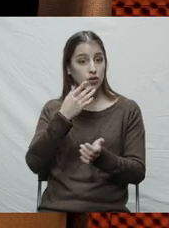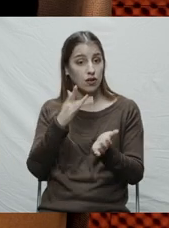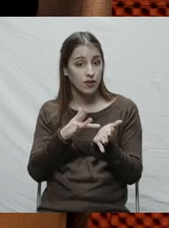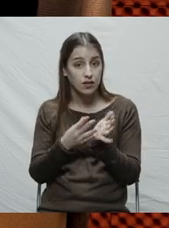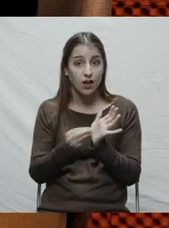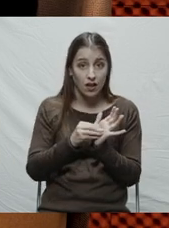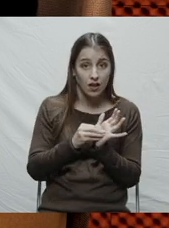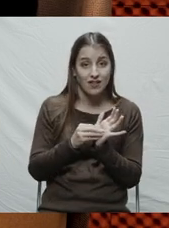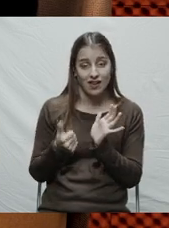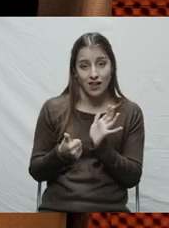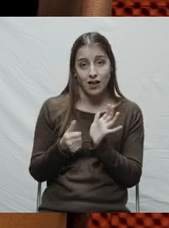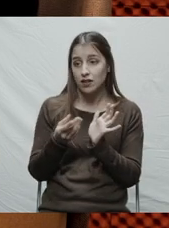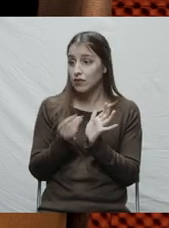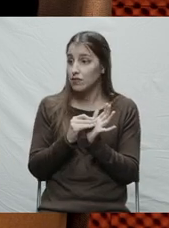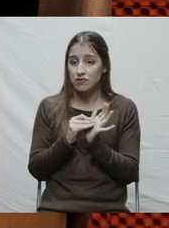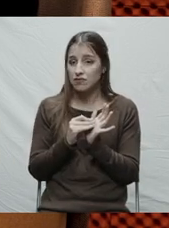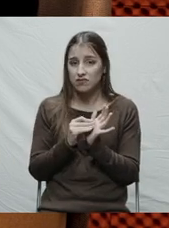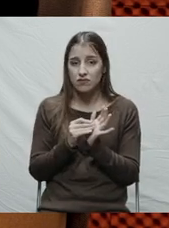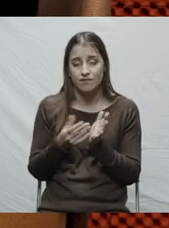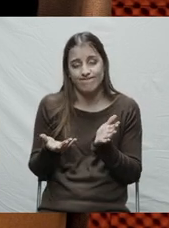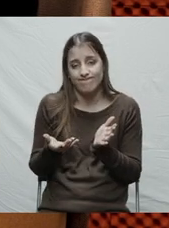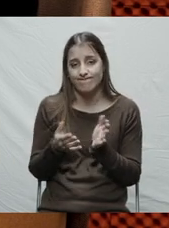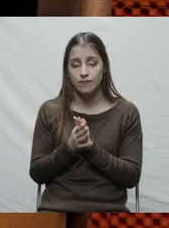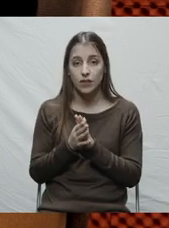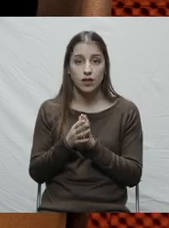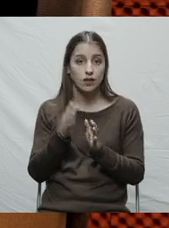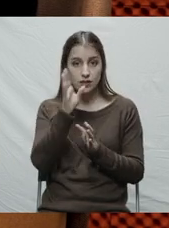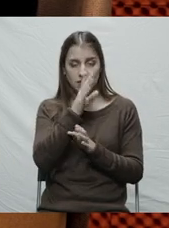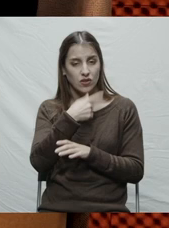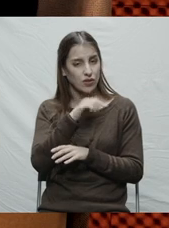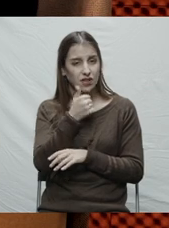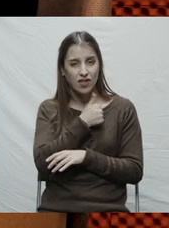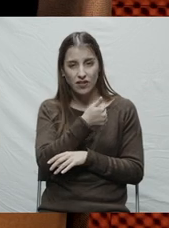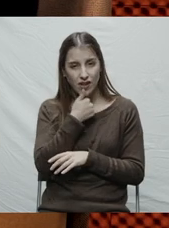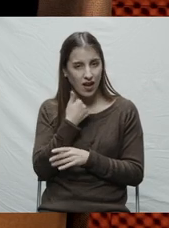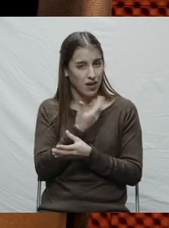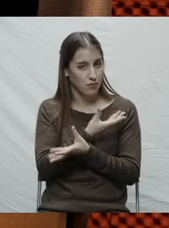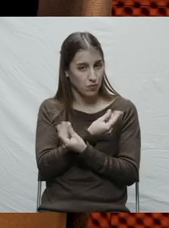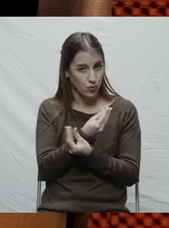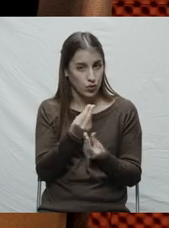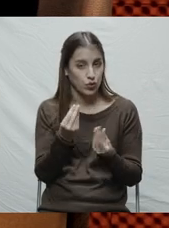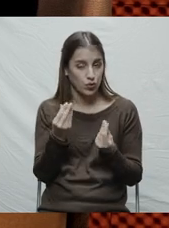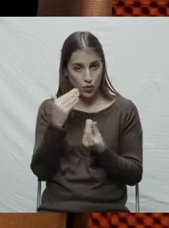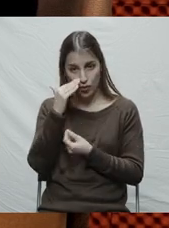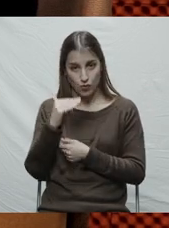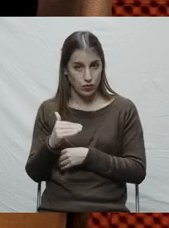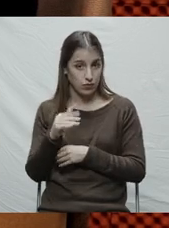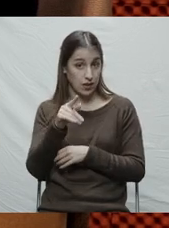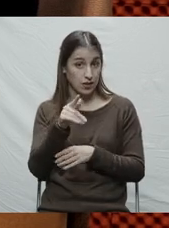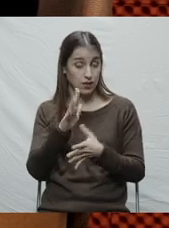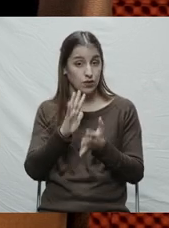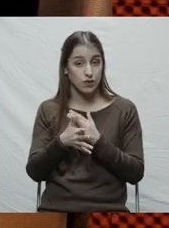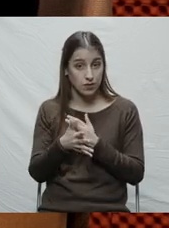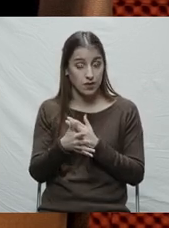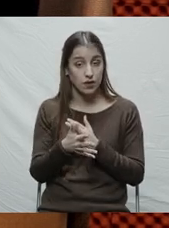ou não vens. Se nós começarmos a sacrificar muitas coisas, desde muito novos, para isso acontecer,